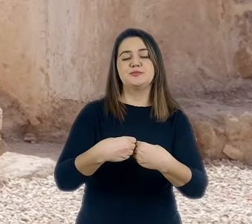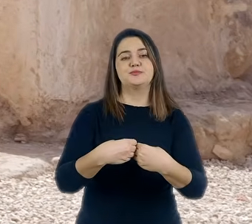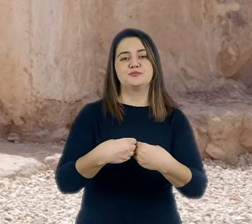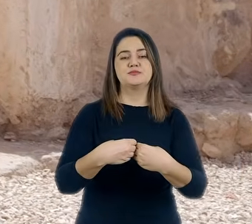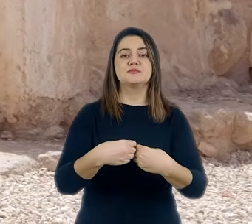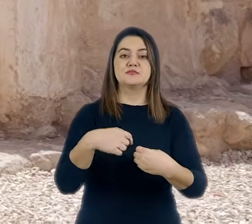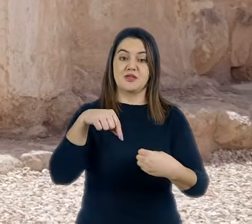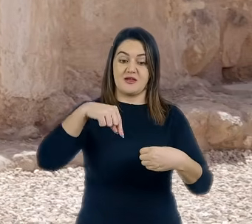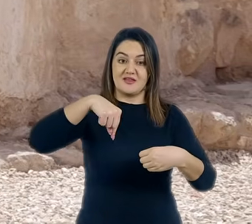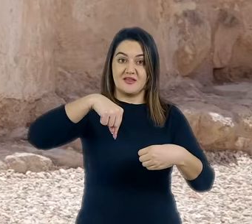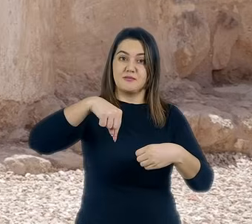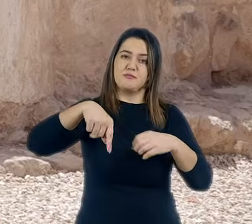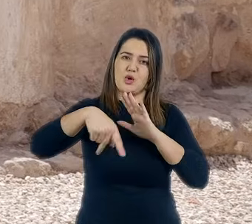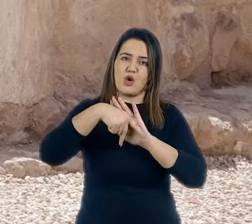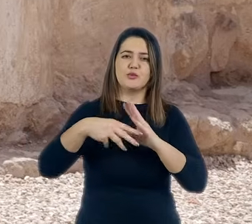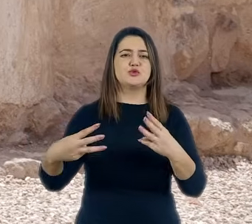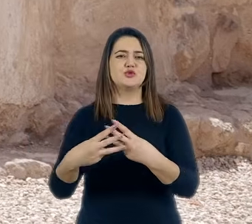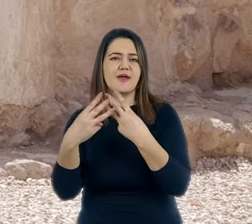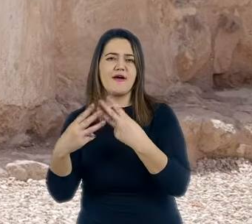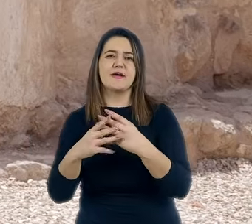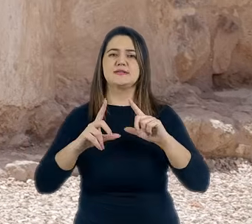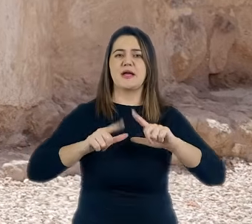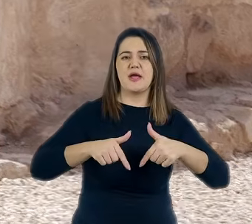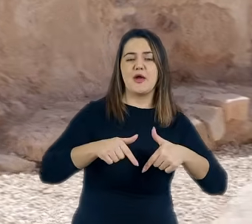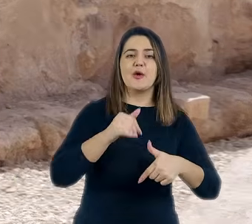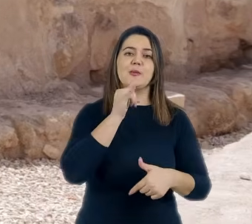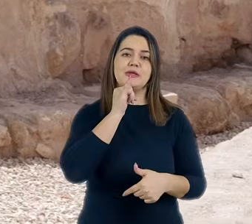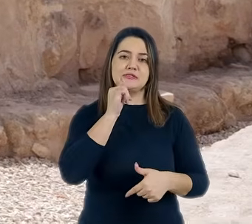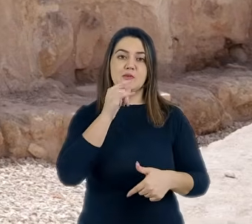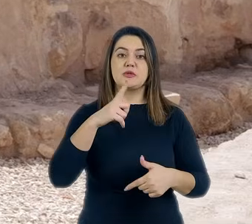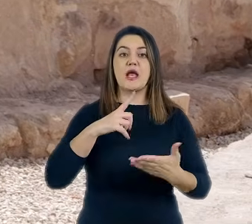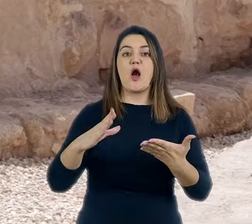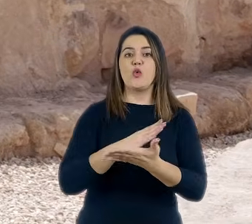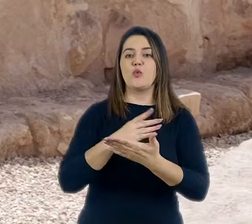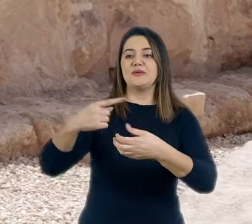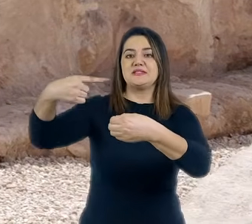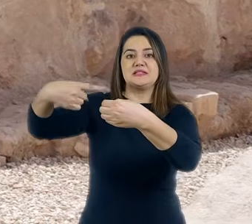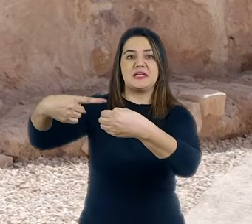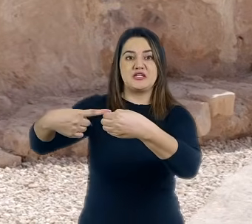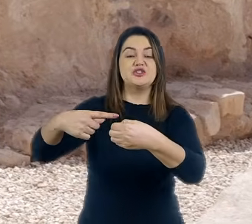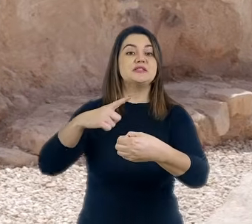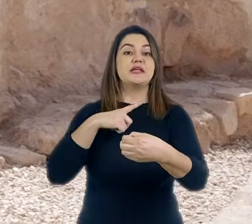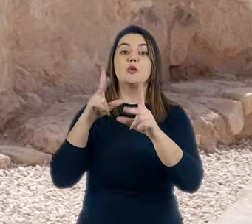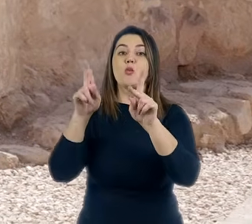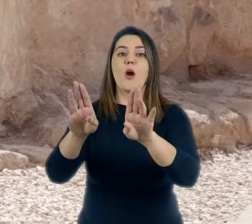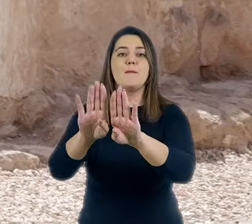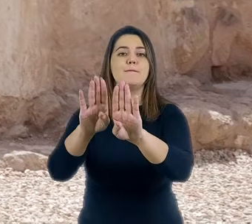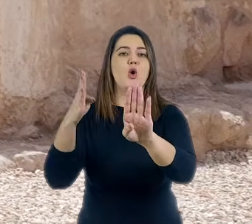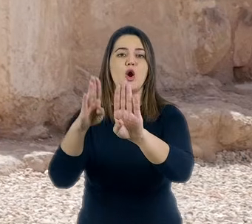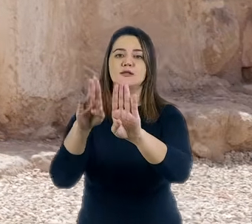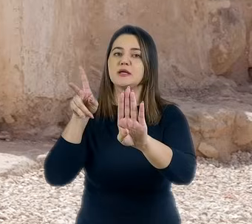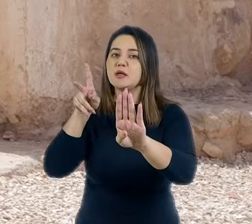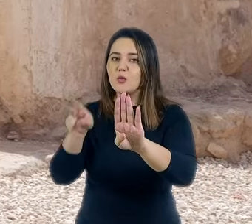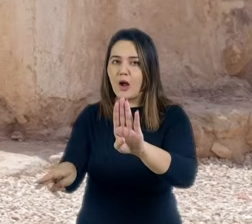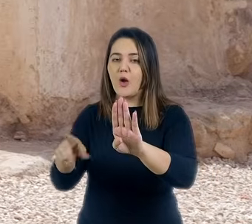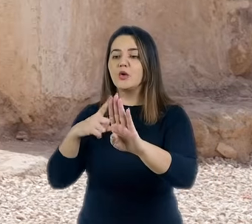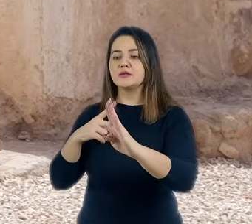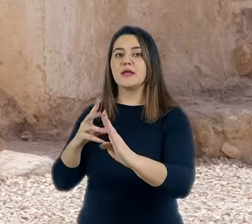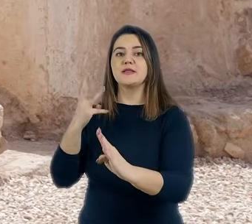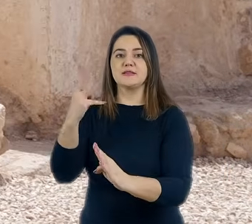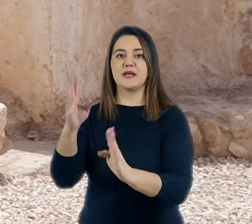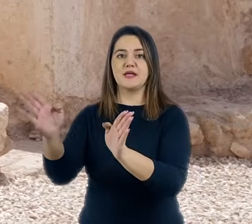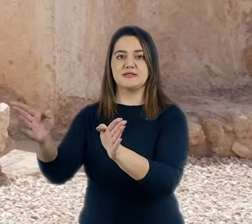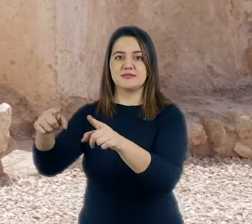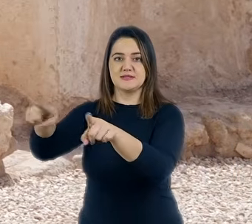outras cidades israelitas ou judaicas, como por exemplo a cidade de Tel Gezer, tem o mesmo formato de portas,